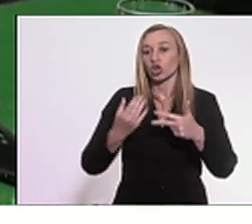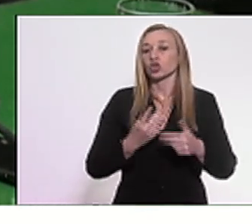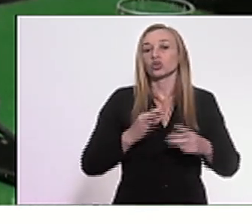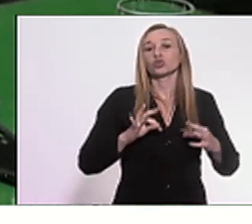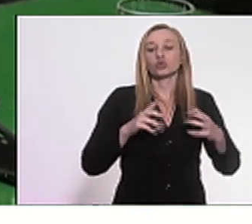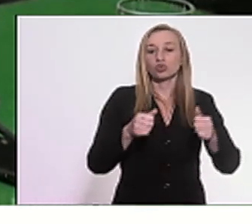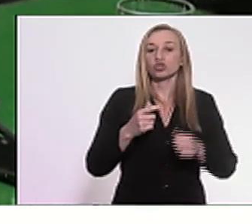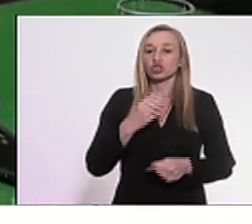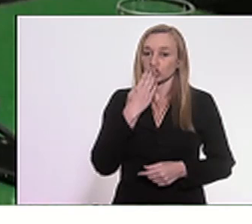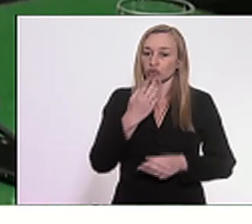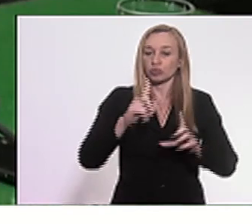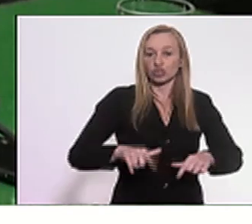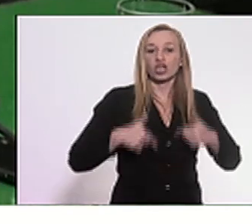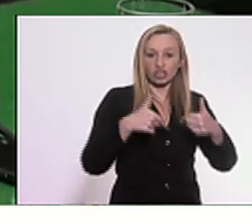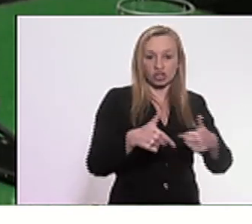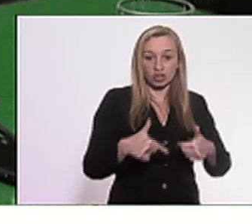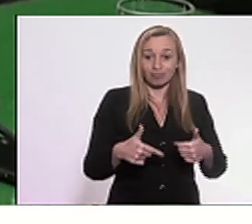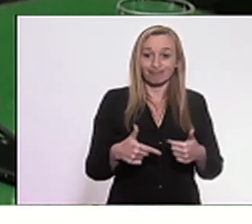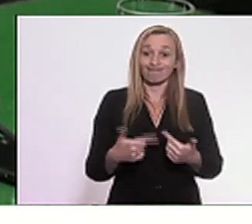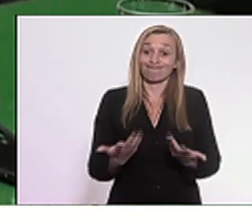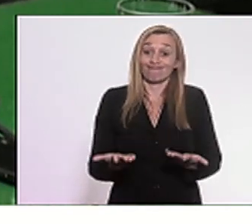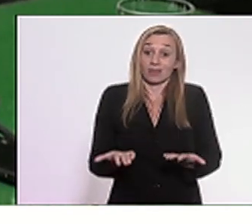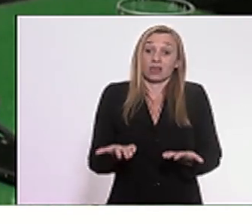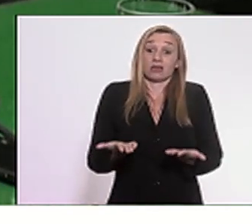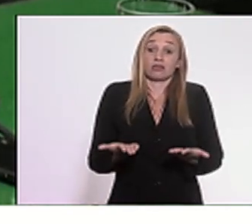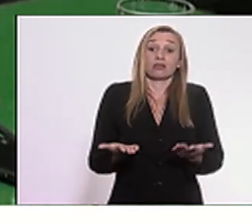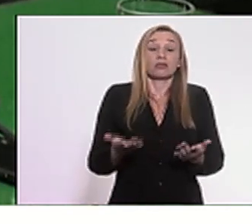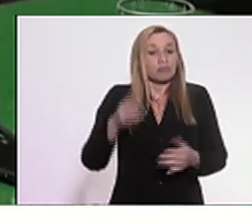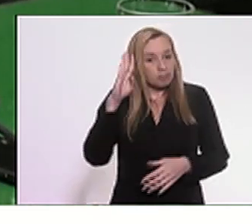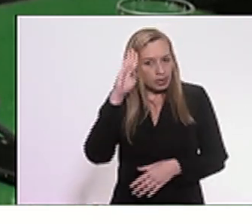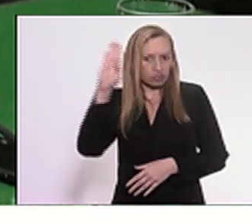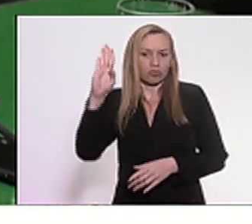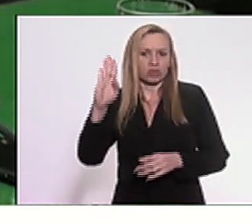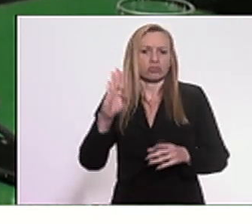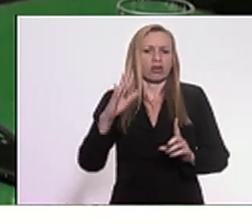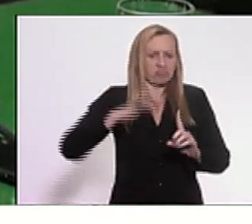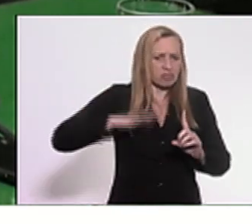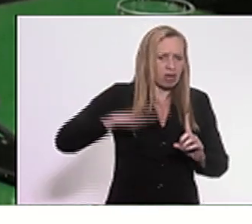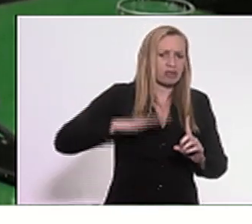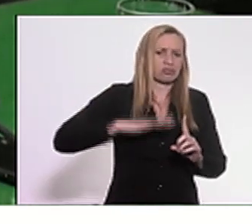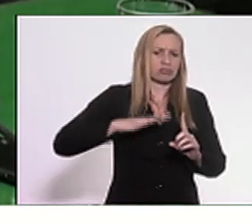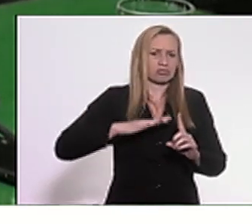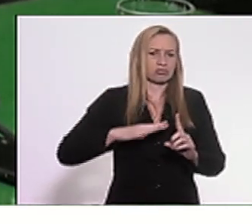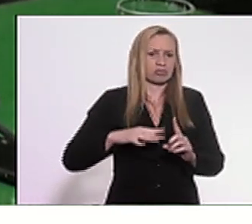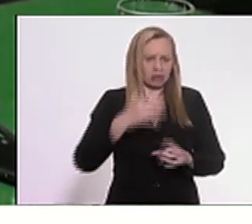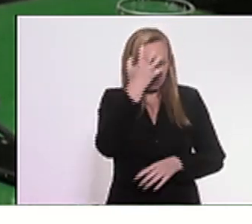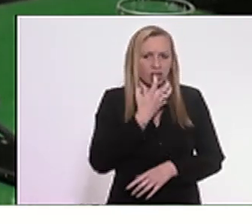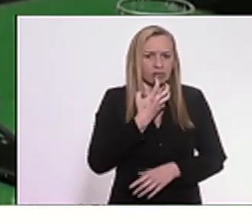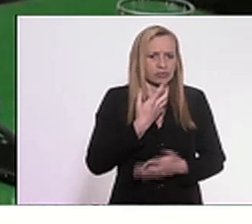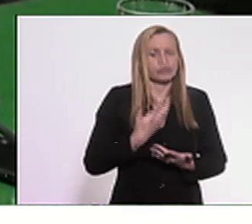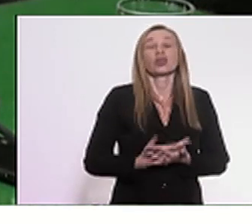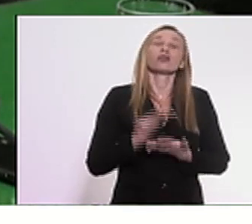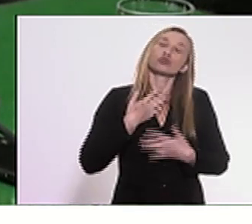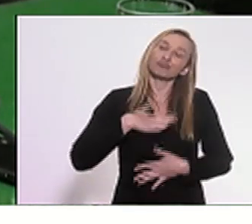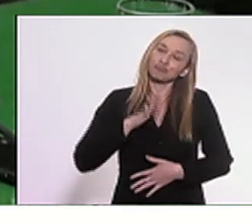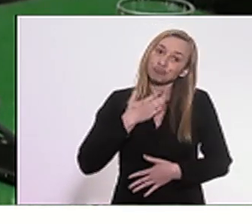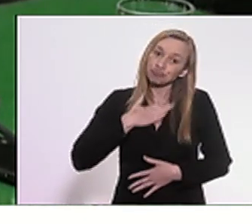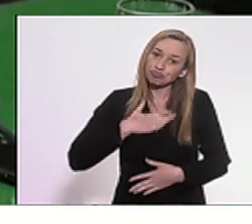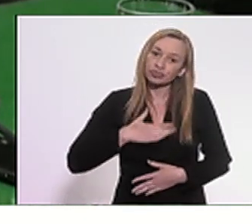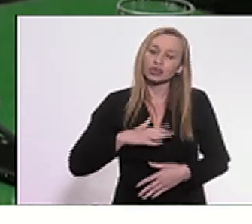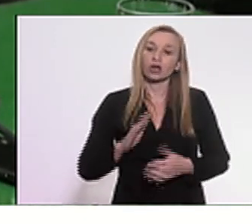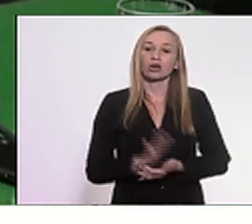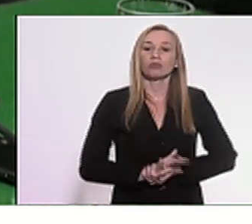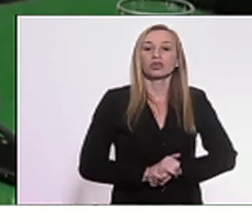do Executivo, ainda mais tratando de assédio, né? De assédio, que é uma coisa muito grave. Então, assim, eu estou muito tranquilo